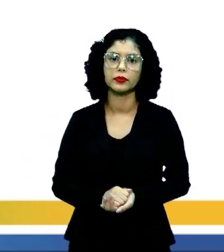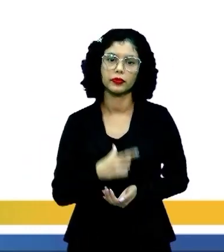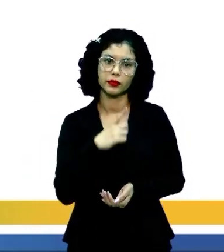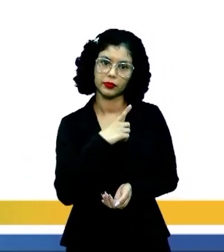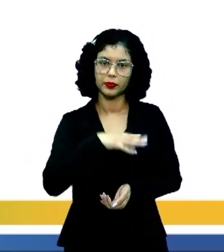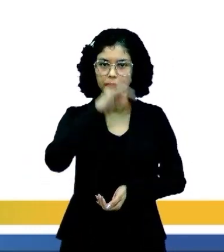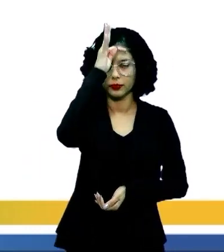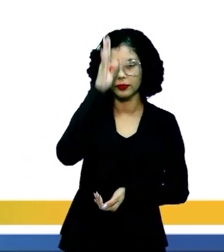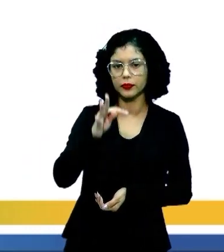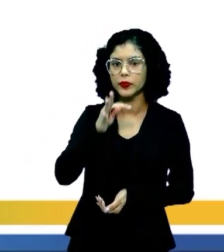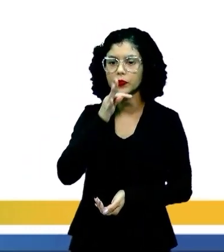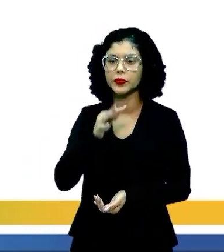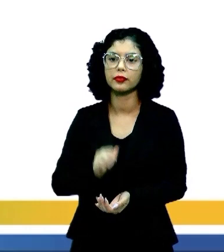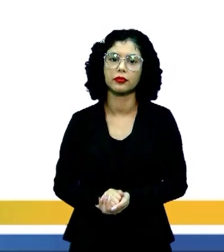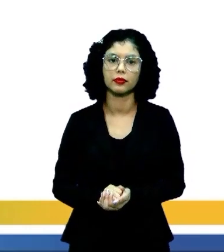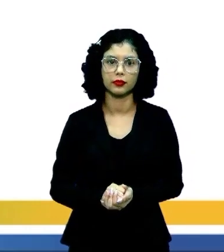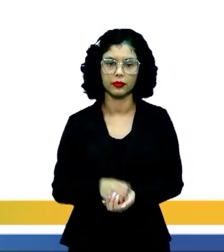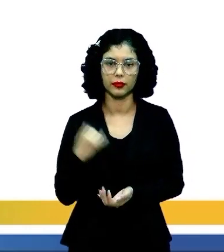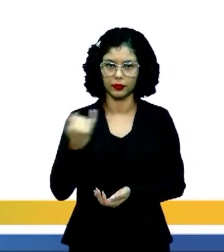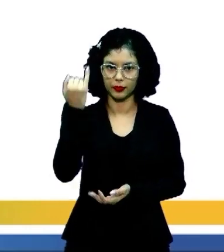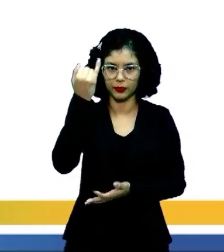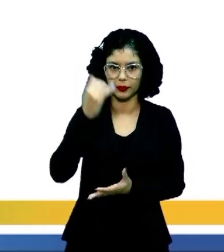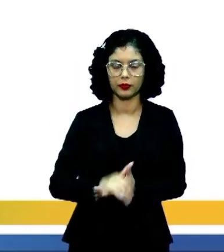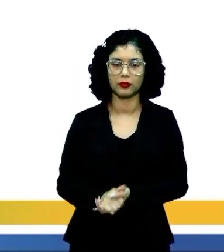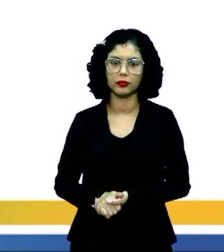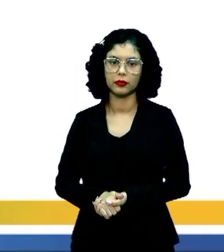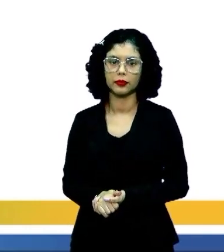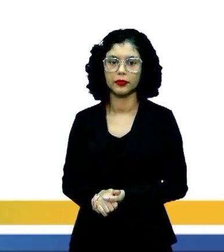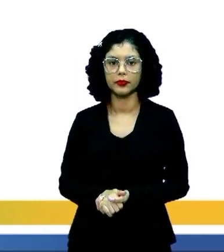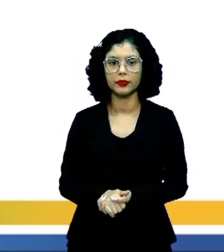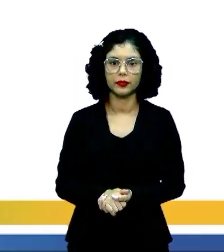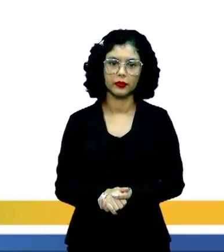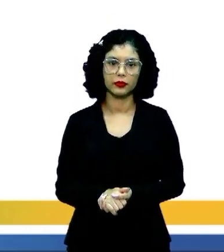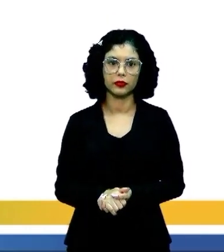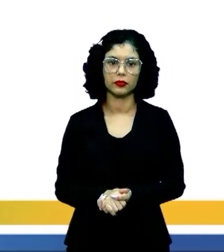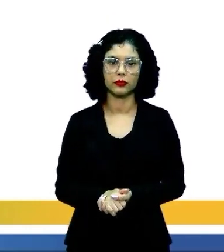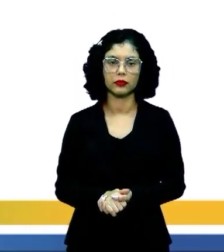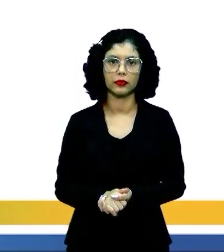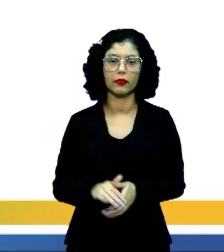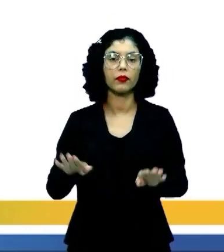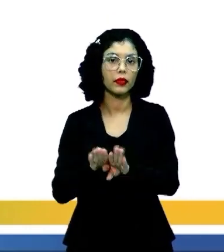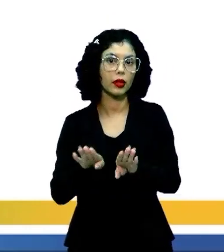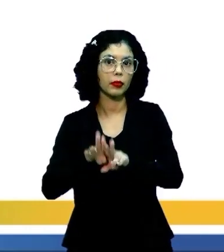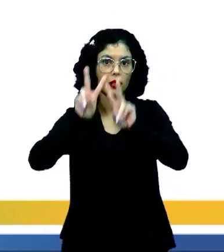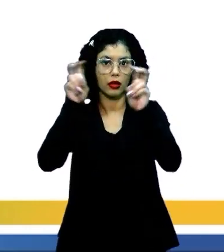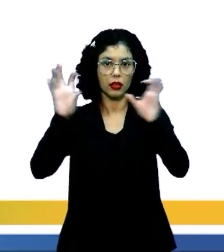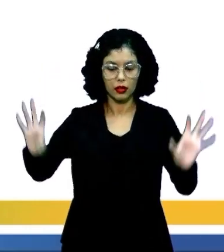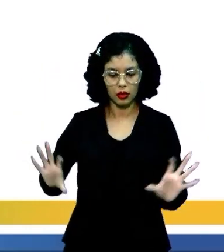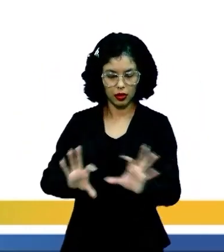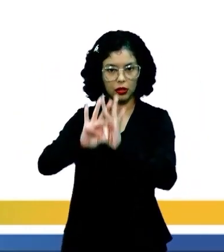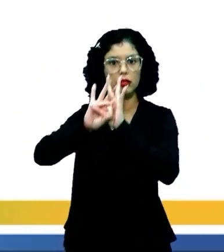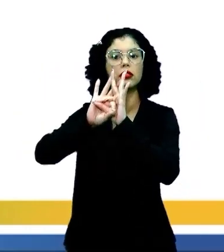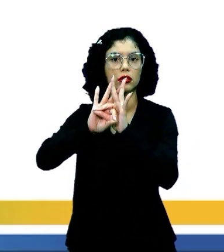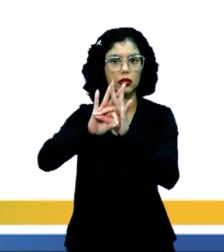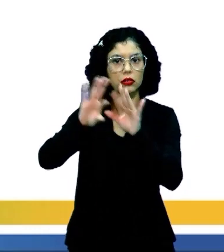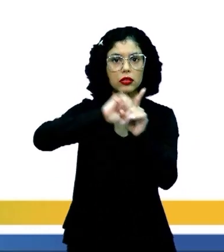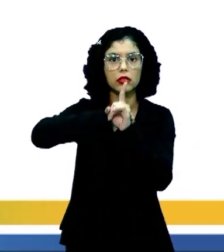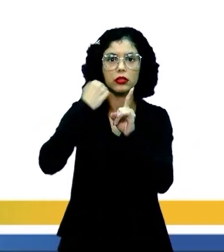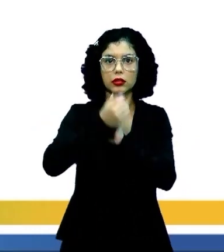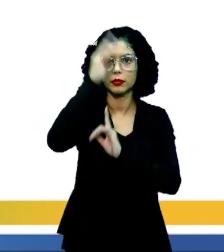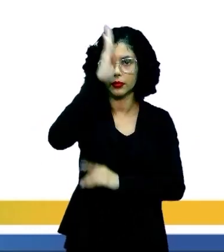povos tradicionais, que são importantíssimos, né? O tema está ligado